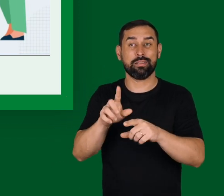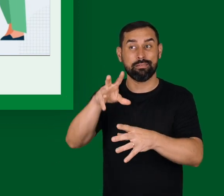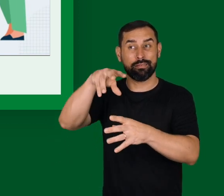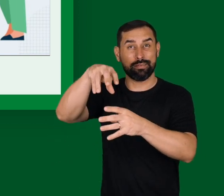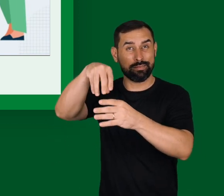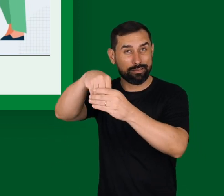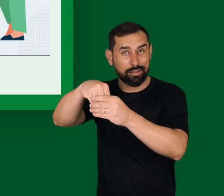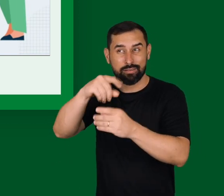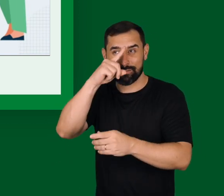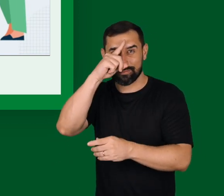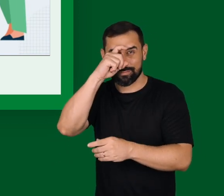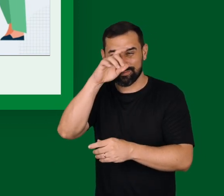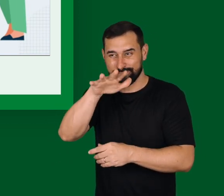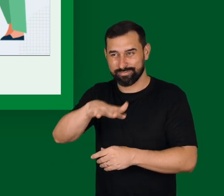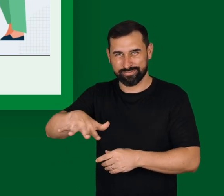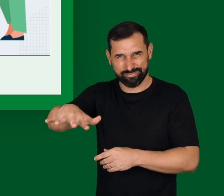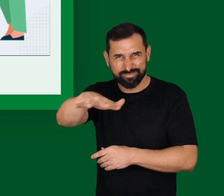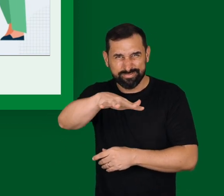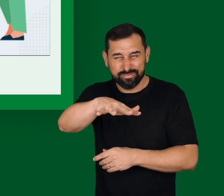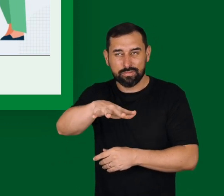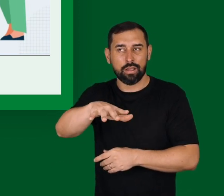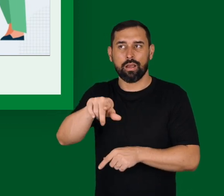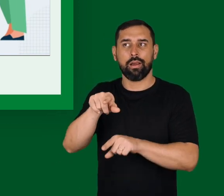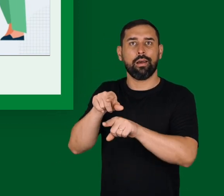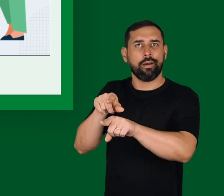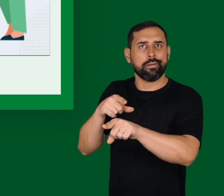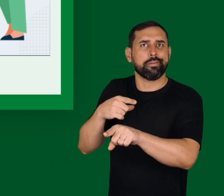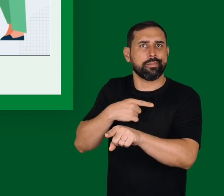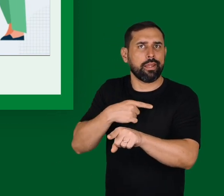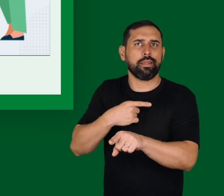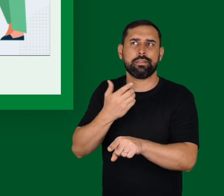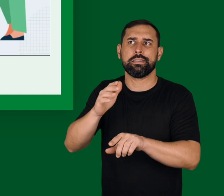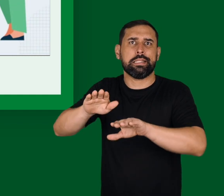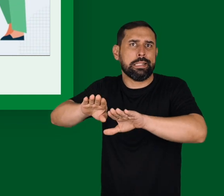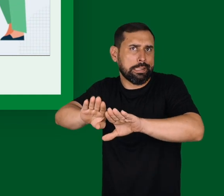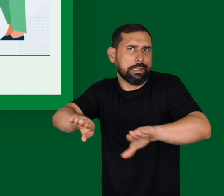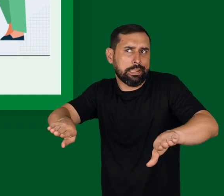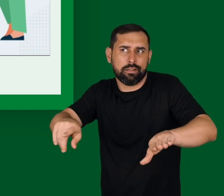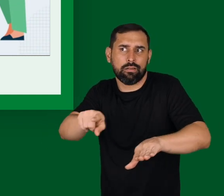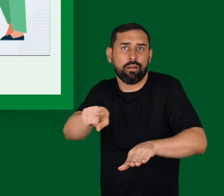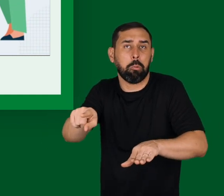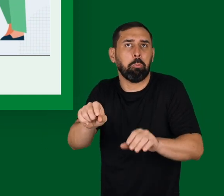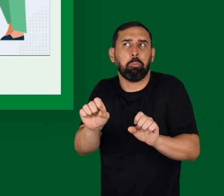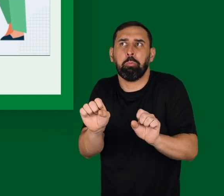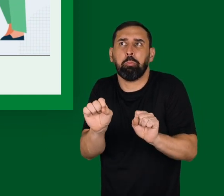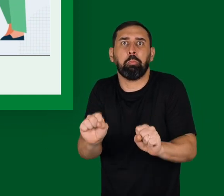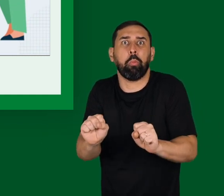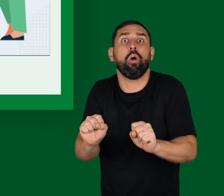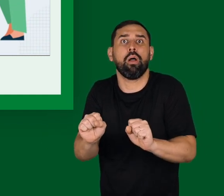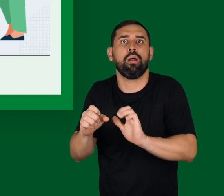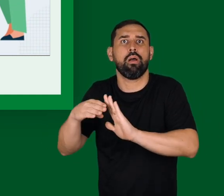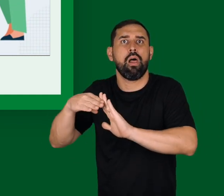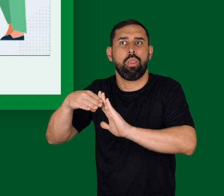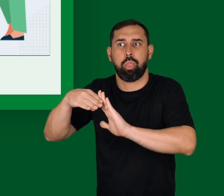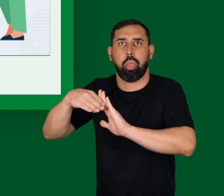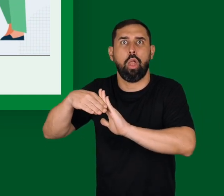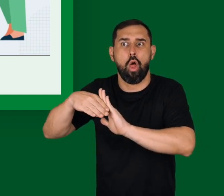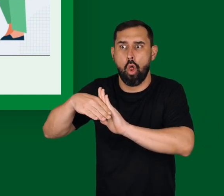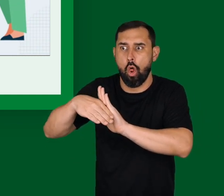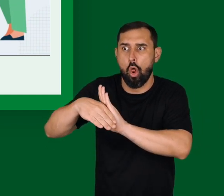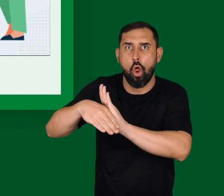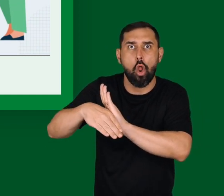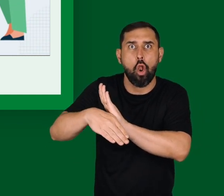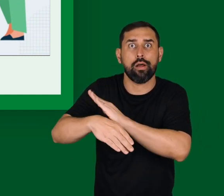para vocês, dentro das crianças hospitalizadas, né, dentro das unidades hospitalares, crianças